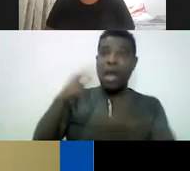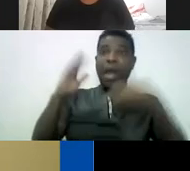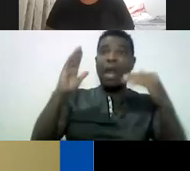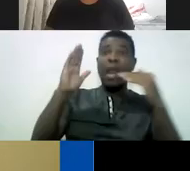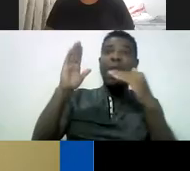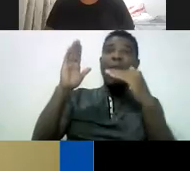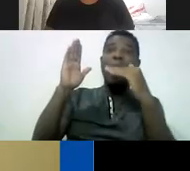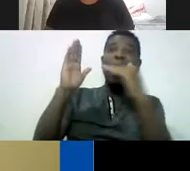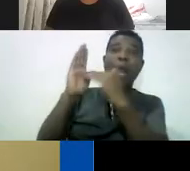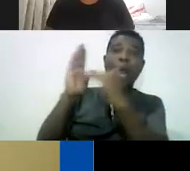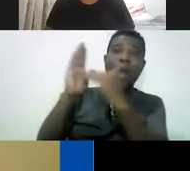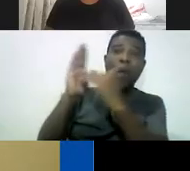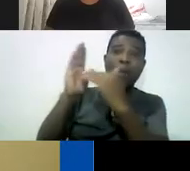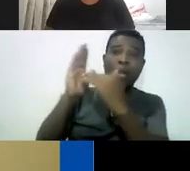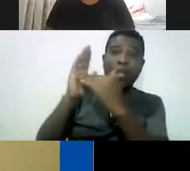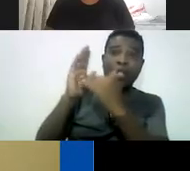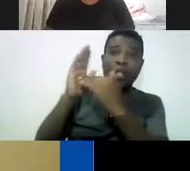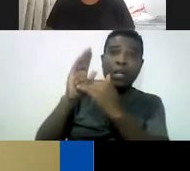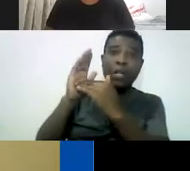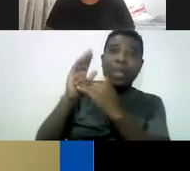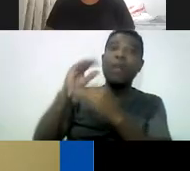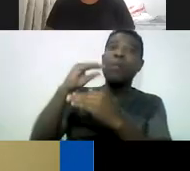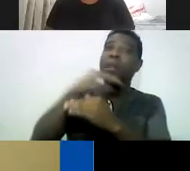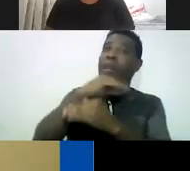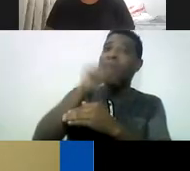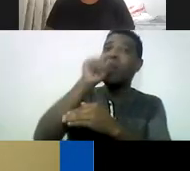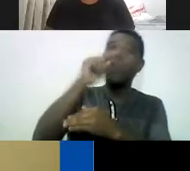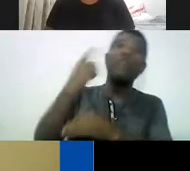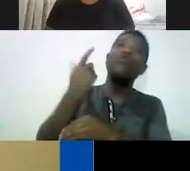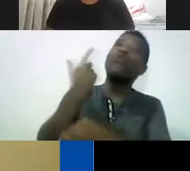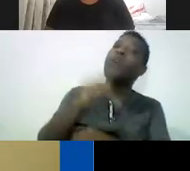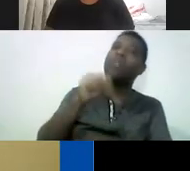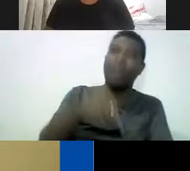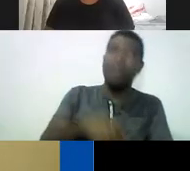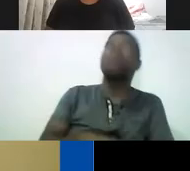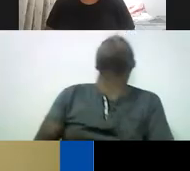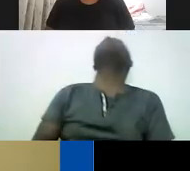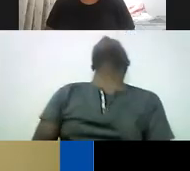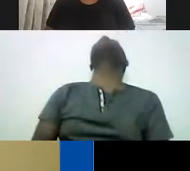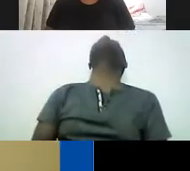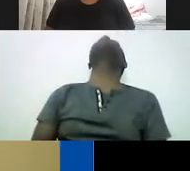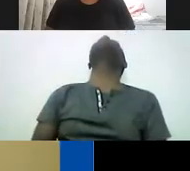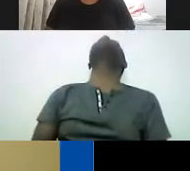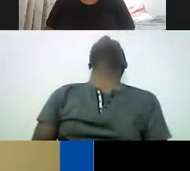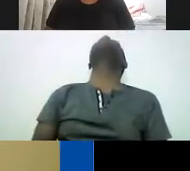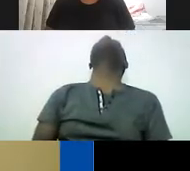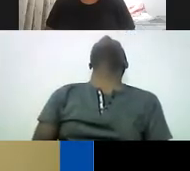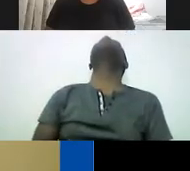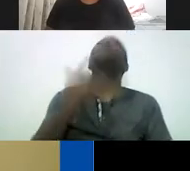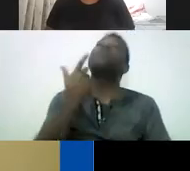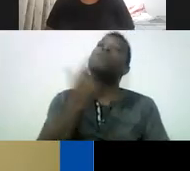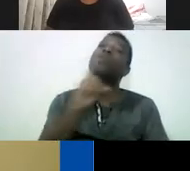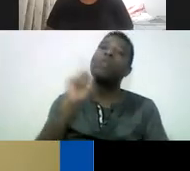não consegue deixar o rosto dele paralelo com o teto. Ele tem encurtamento dos músculos da